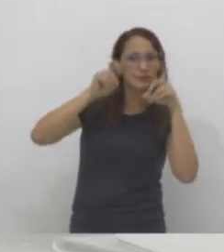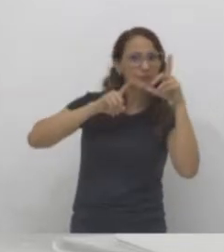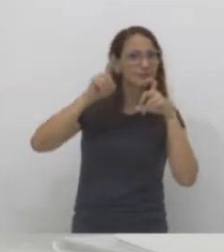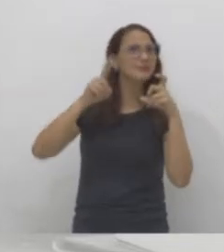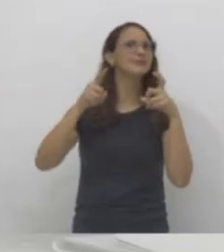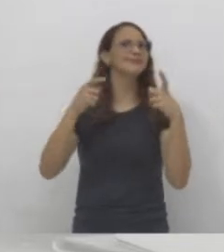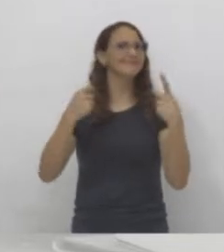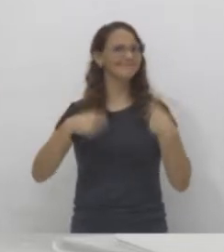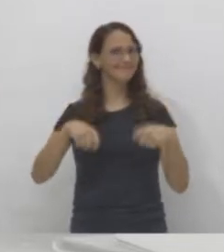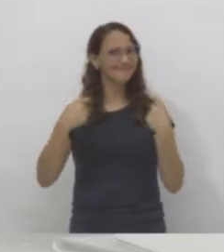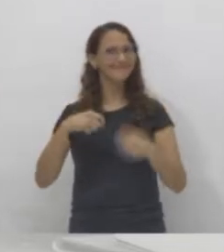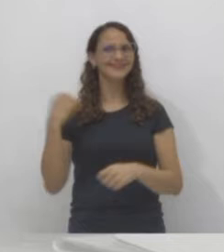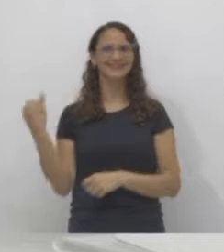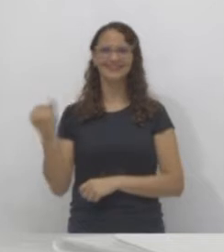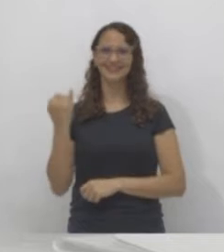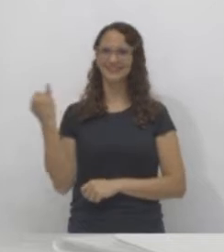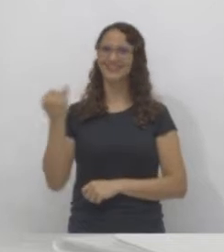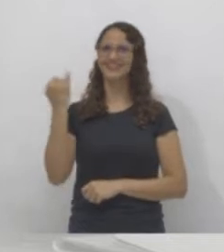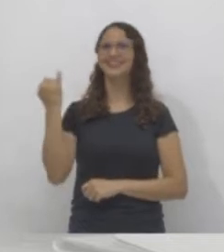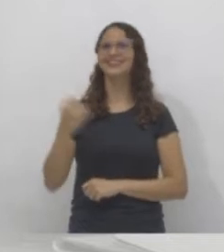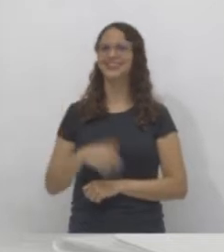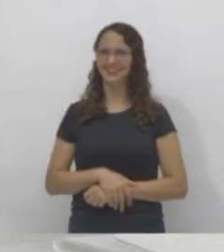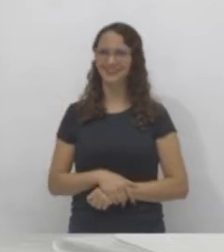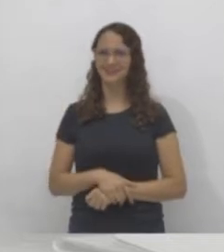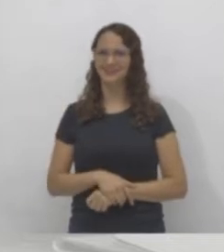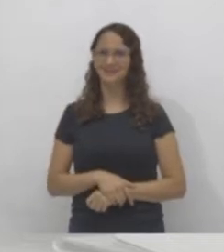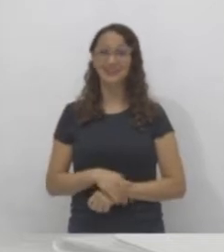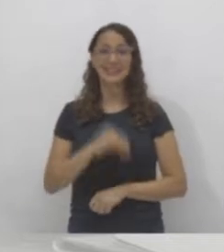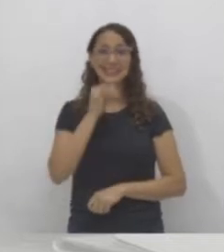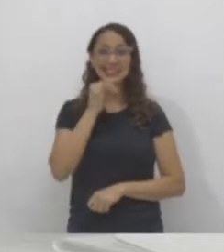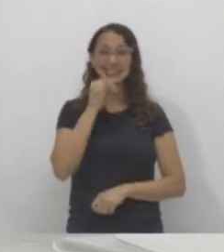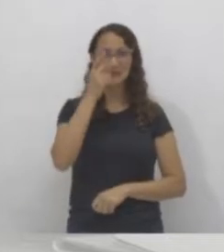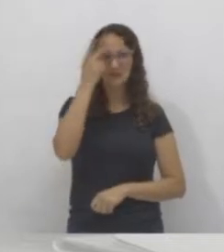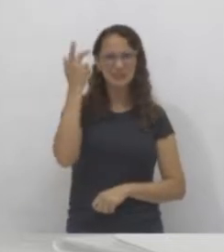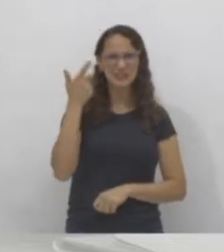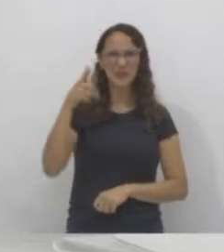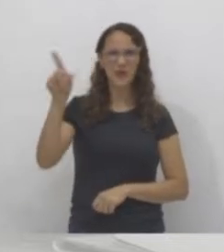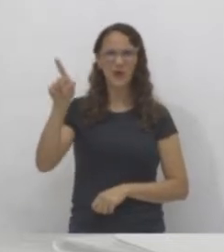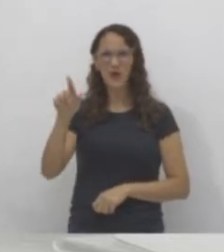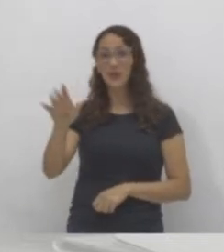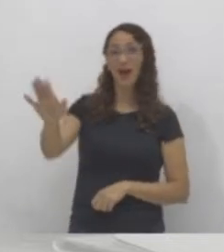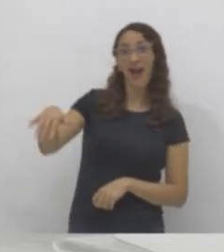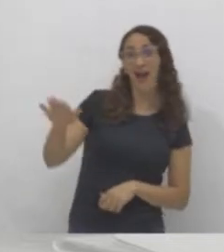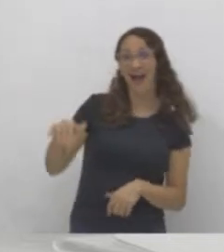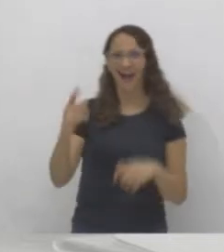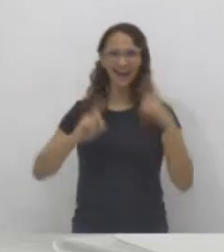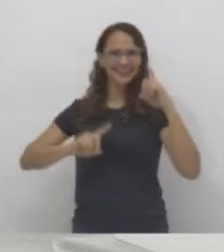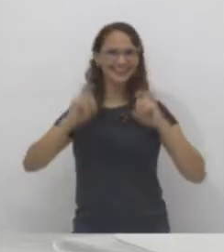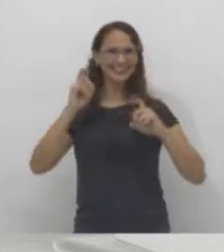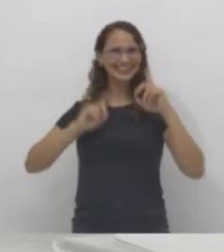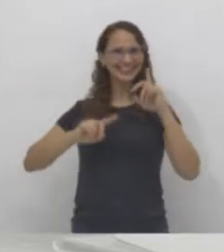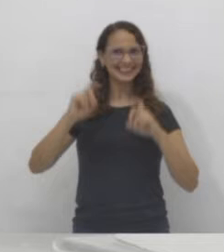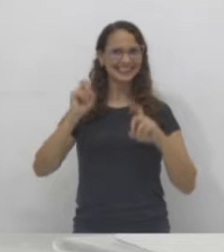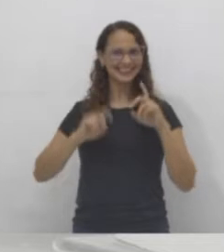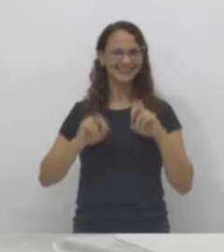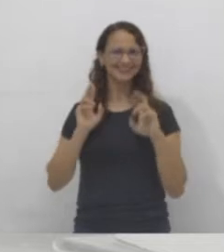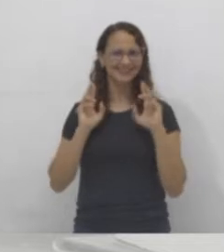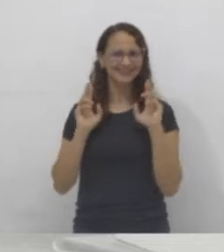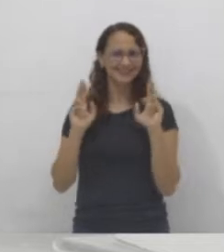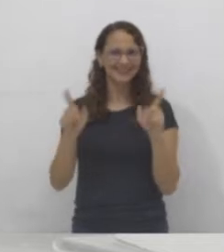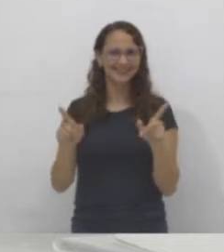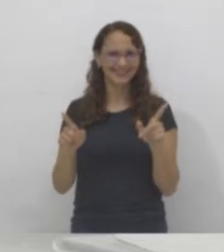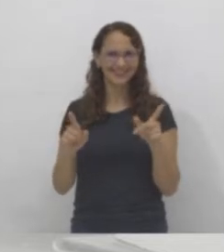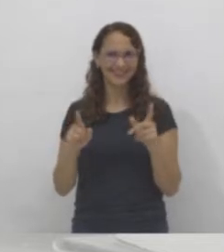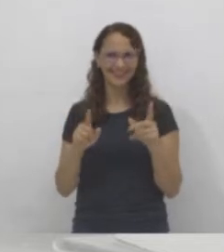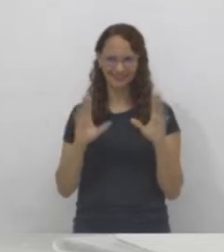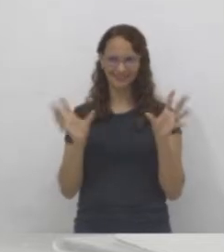grupo de pessoas, eu estivesse falando, olha, o Joãozinho e tudo mais, sabe, complementando com o gestual, com a minha